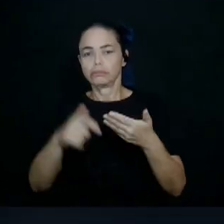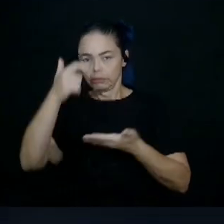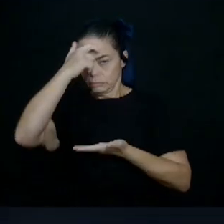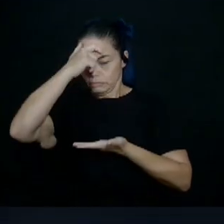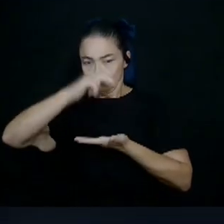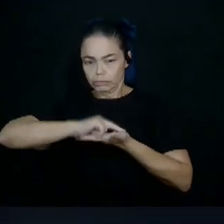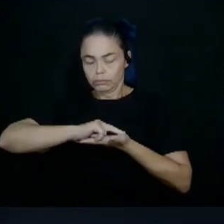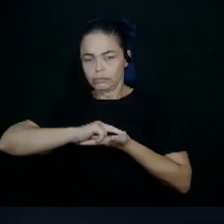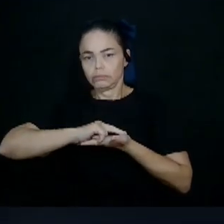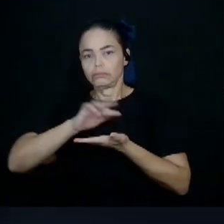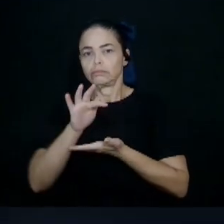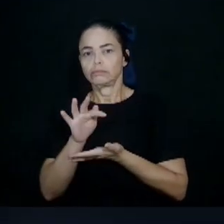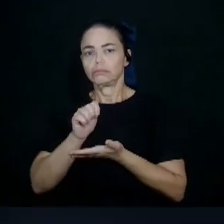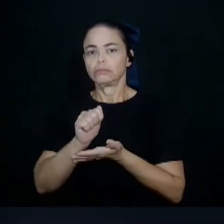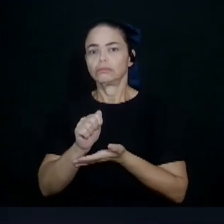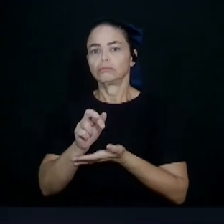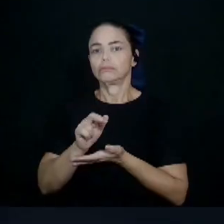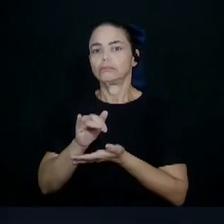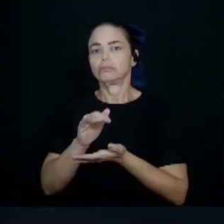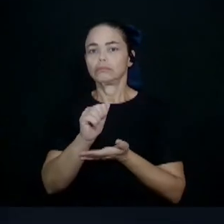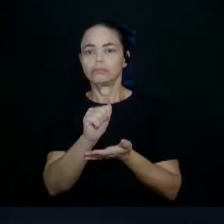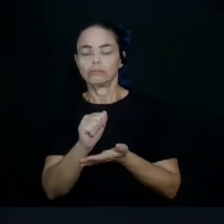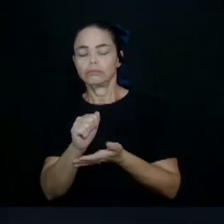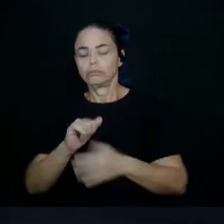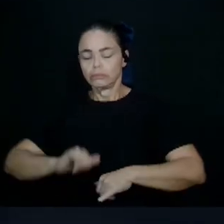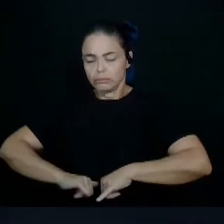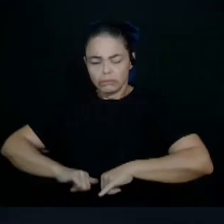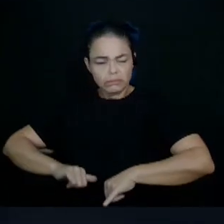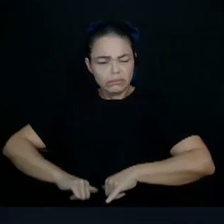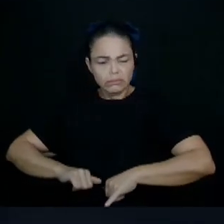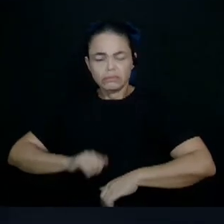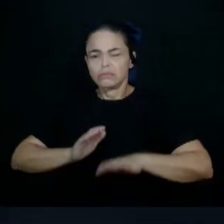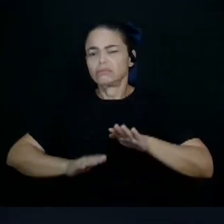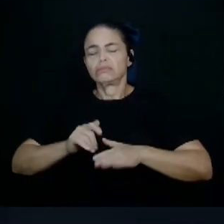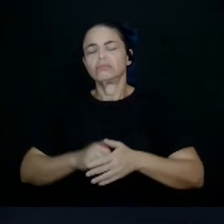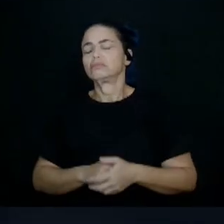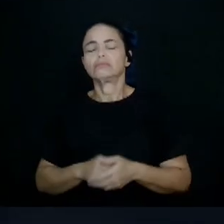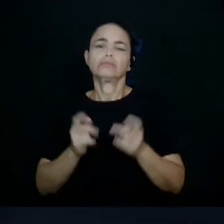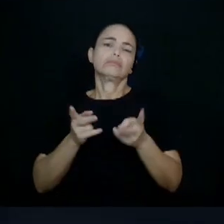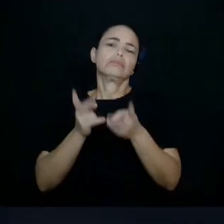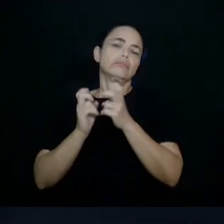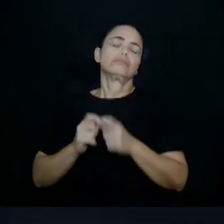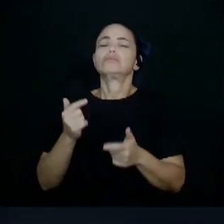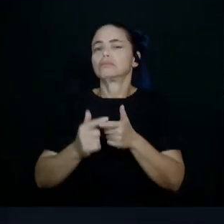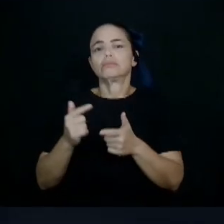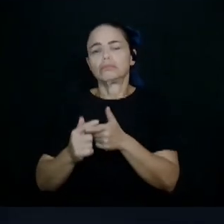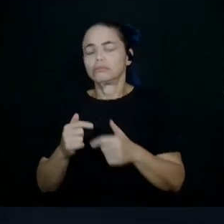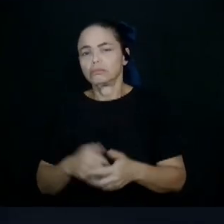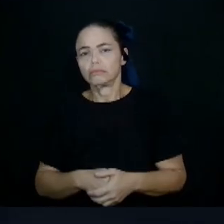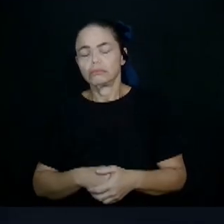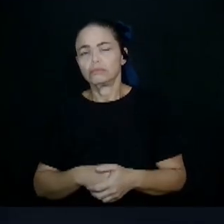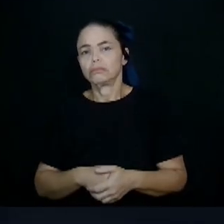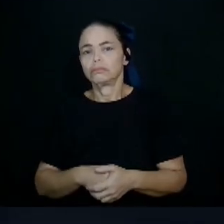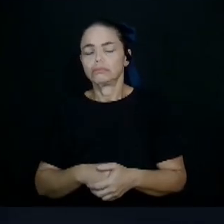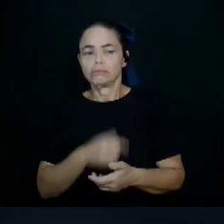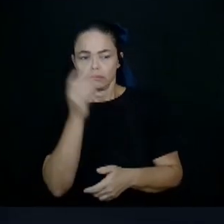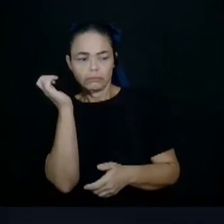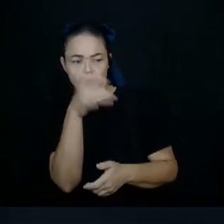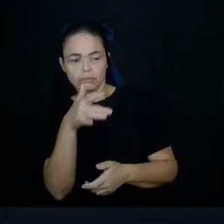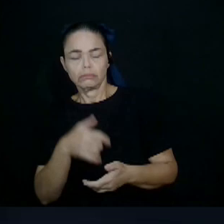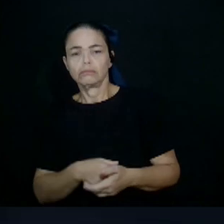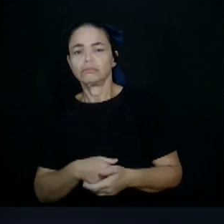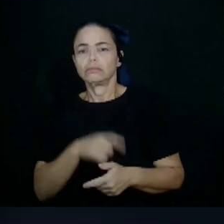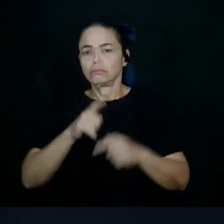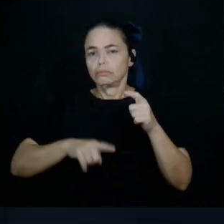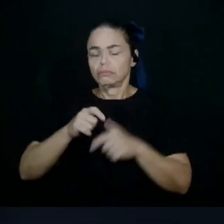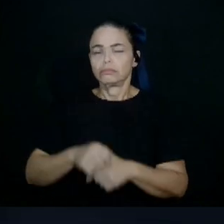doutora Fabrícia, esse sofrimento às vezes não é visível, né? Então por que descartar objetos pode causar